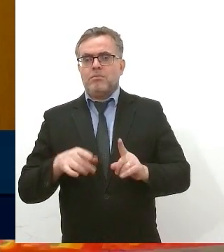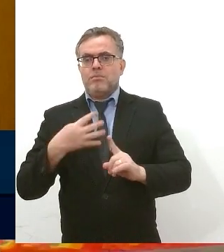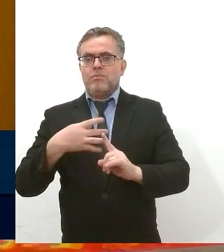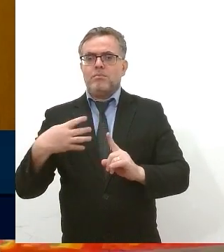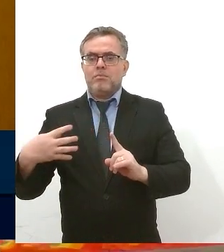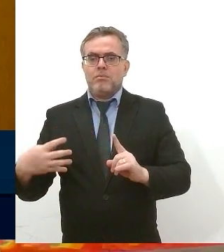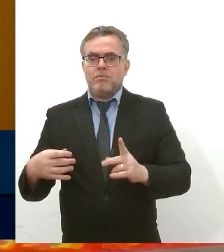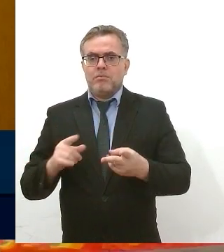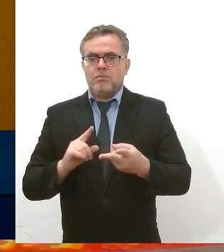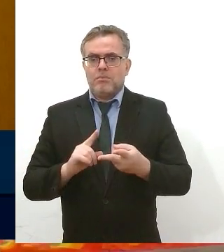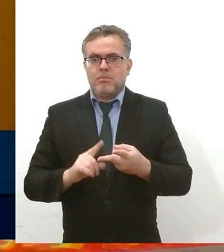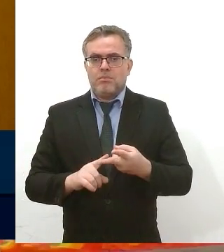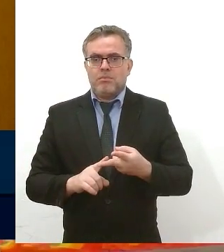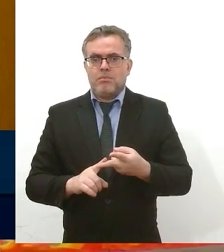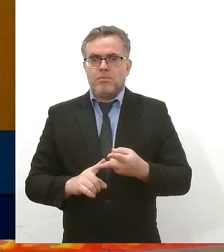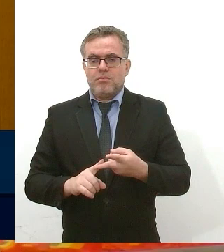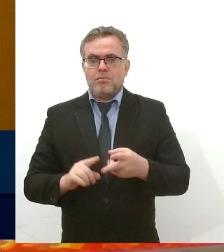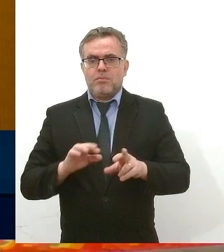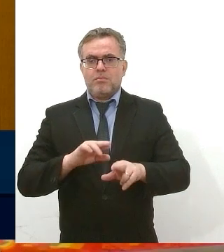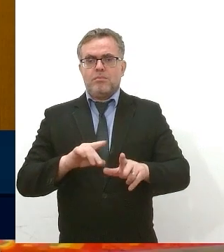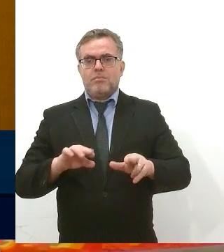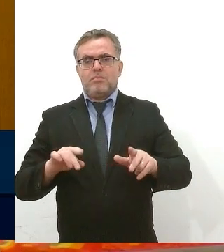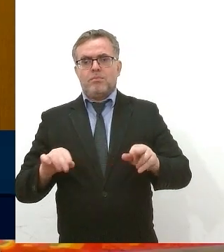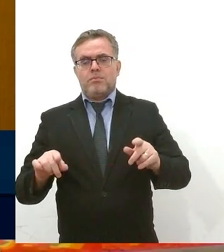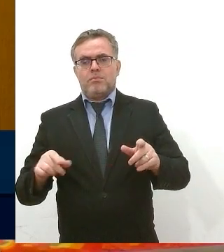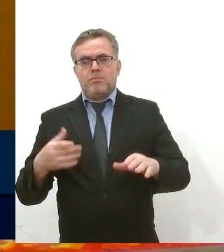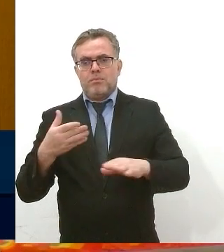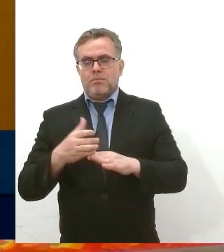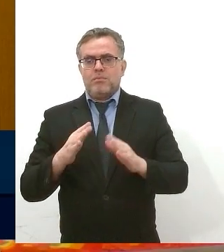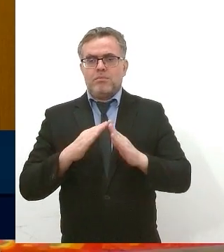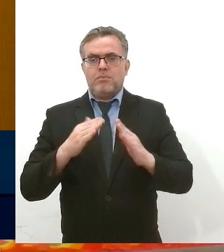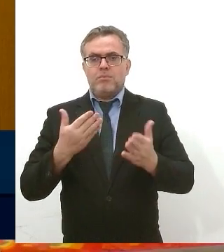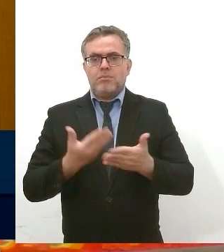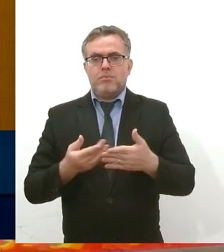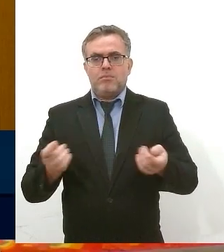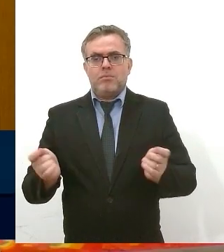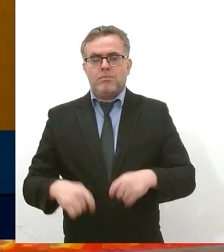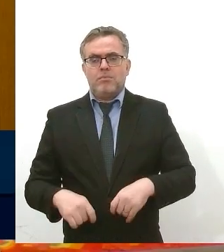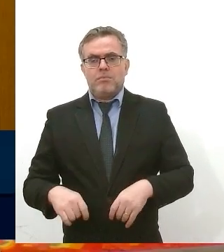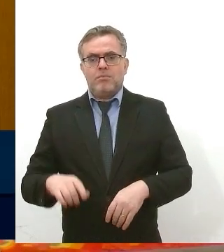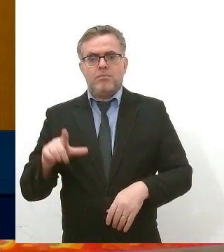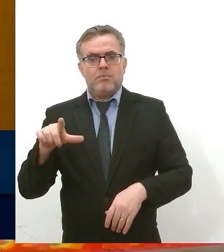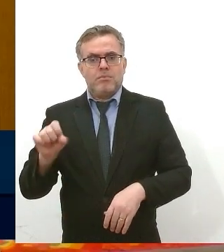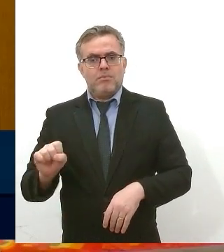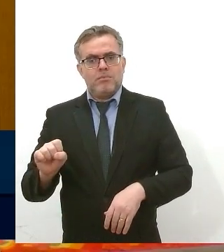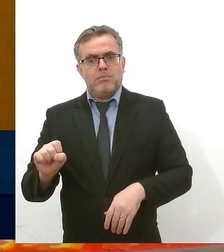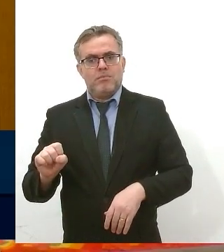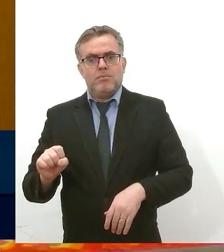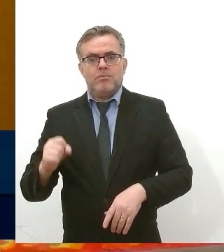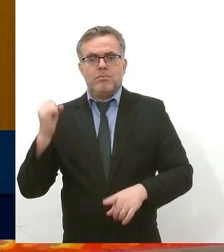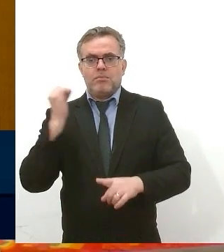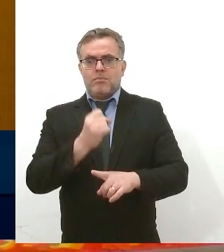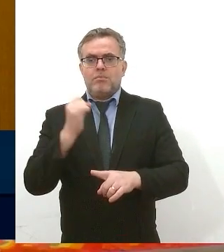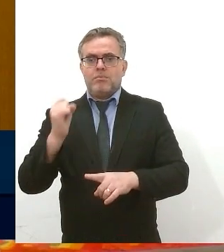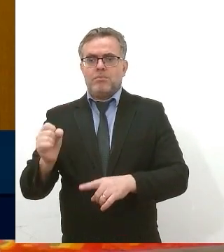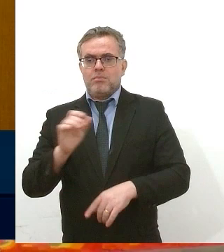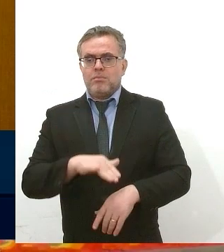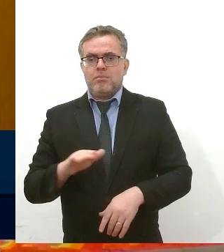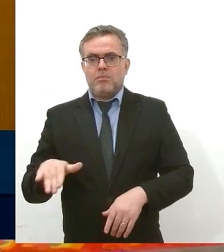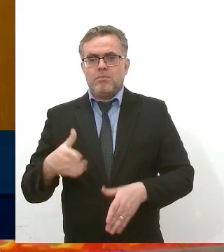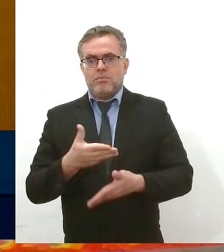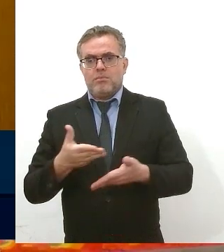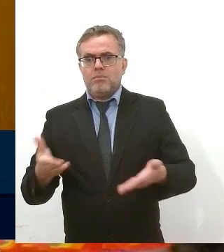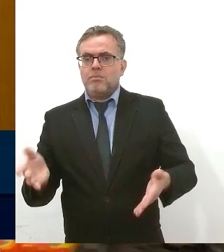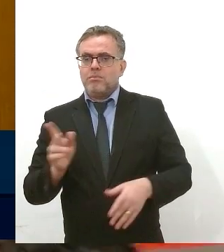metralhando escolas ou lésbicas esfaqueando crianças e professores.